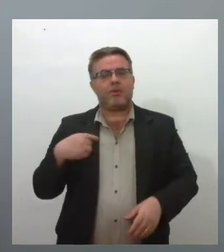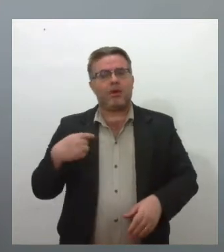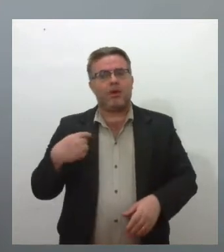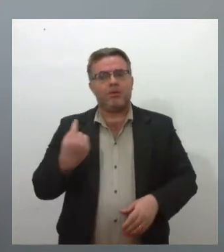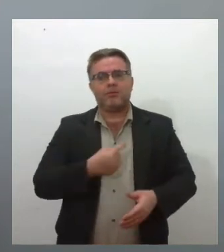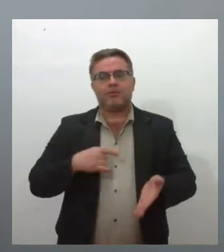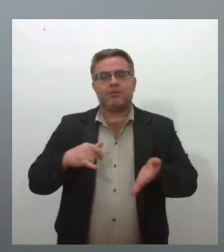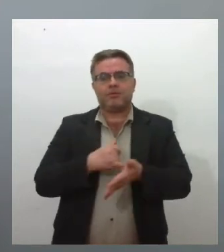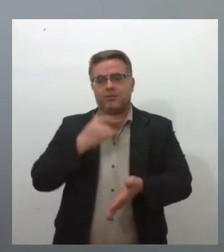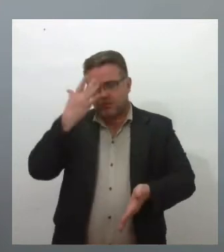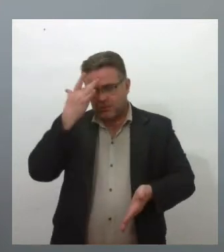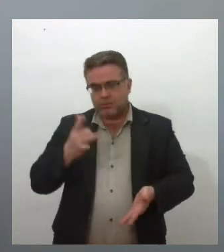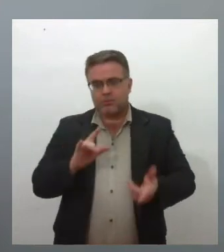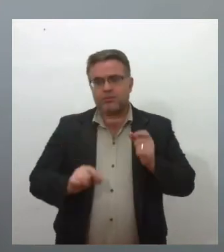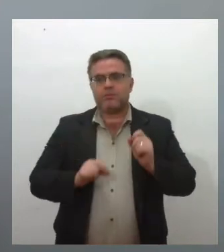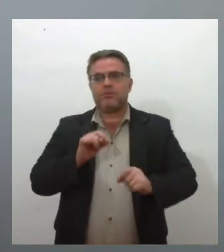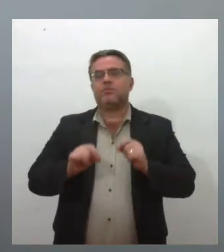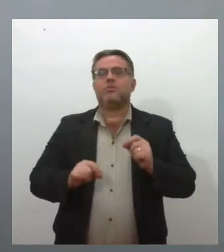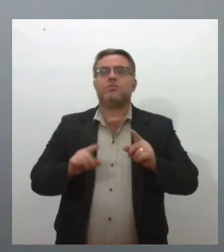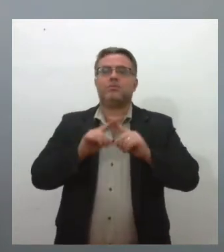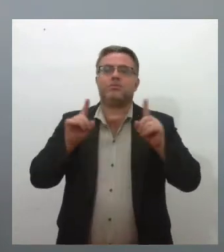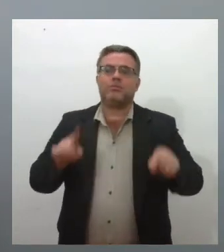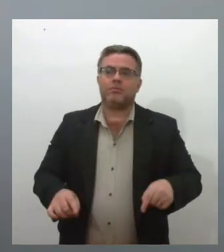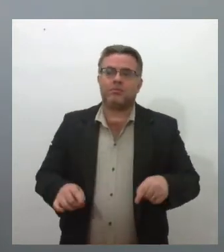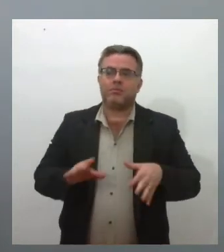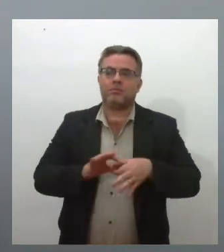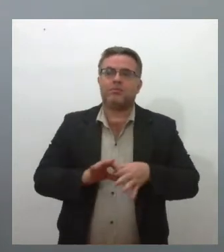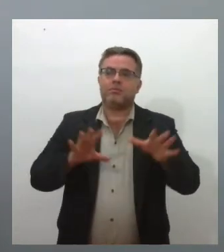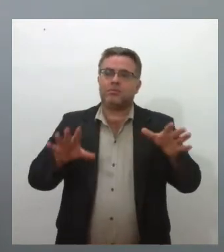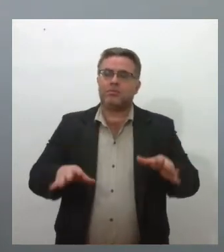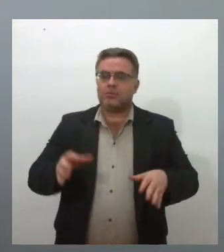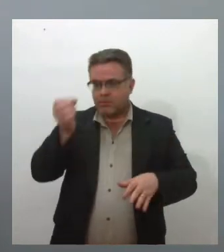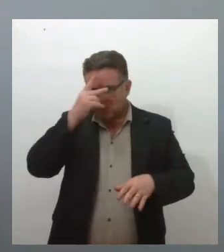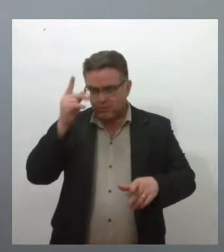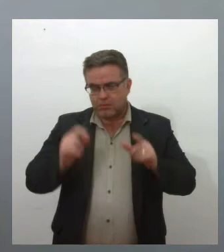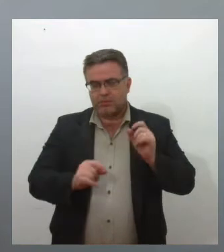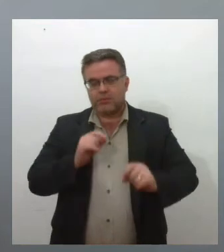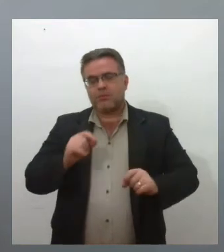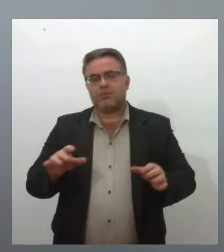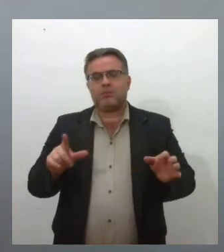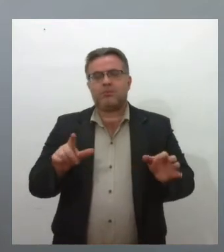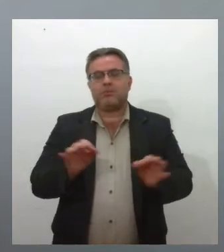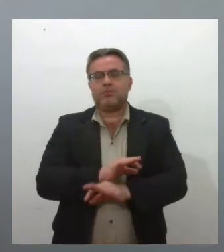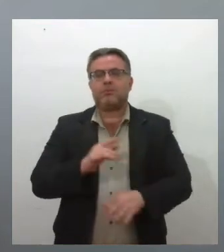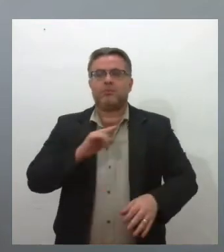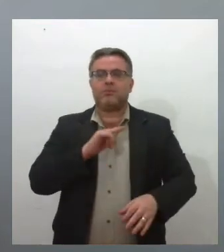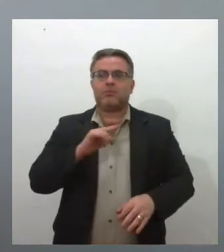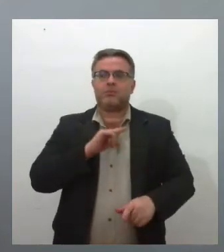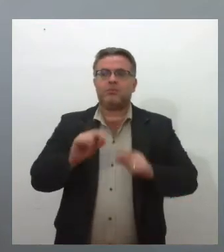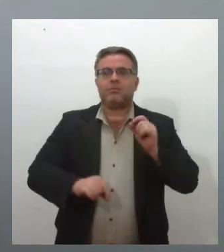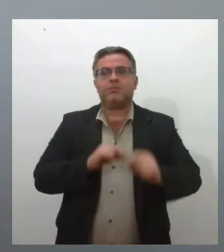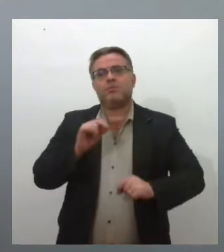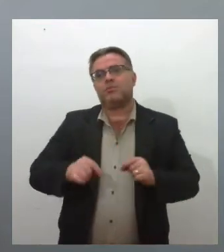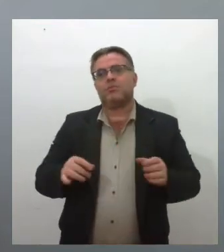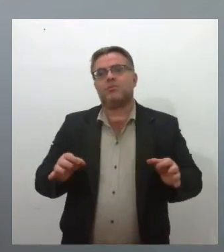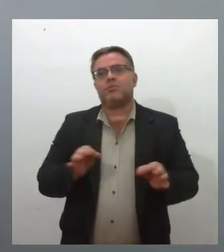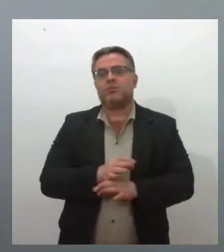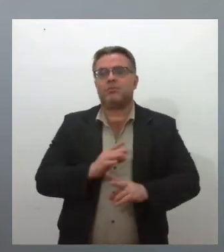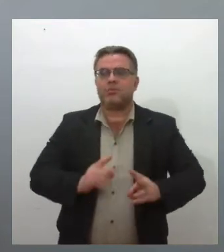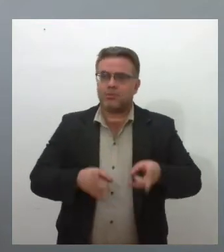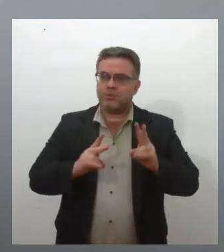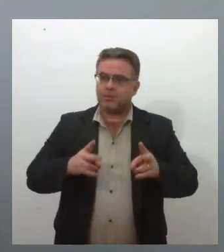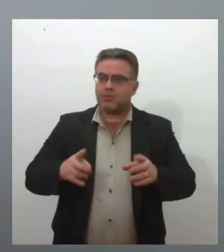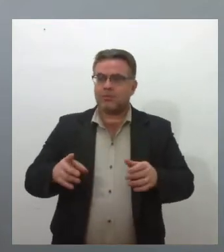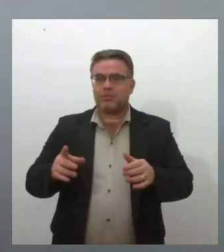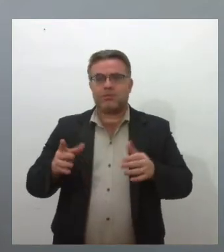Esses servidores disponibilizados pela Prefeitura de Canindé, eles estão sendo treinados pela Receita Federal. No